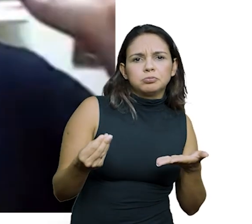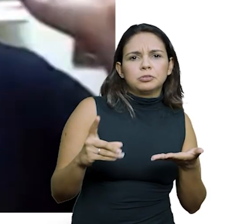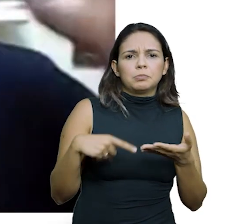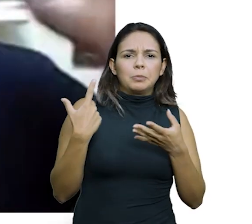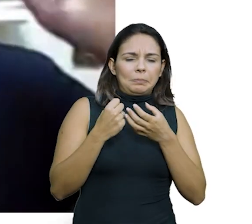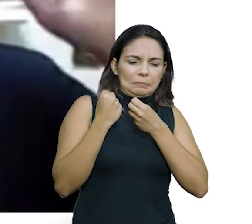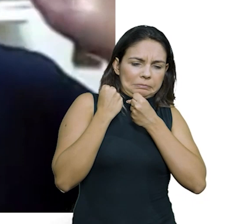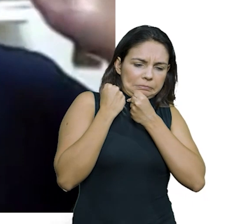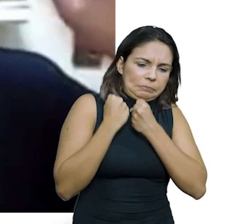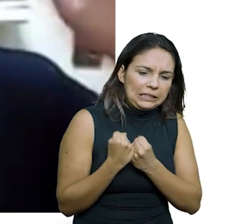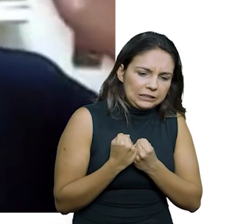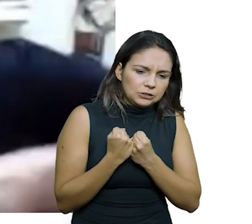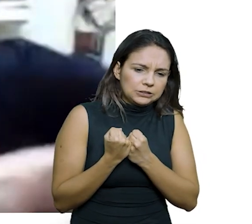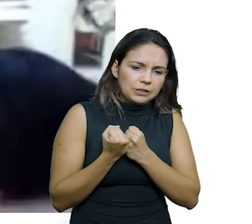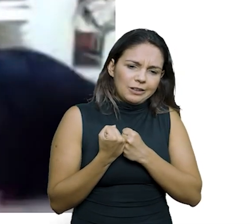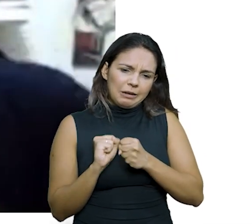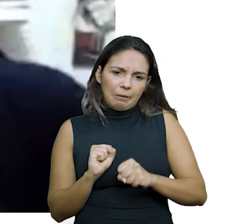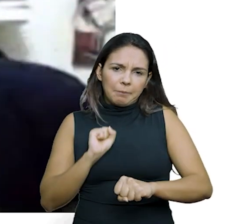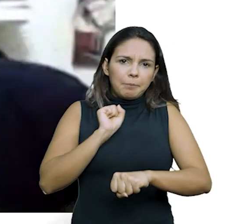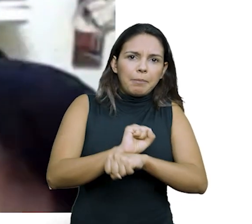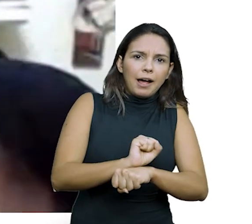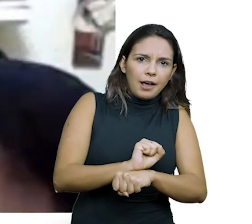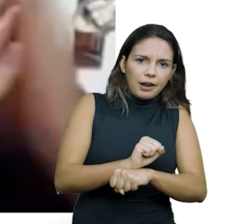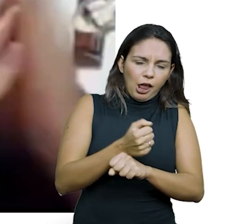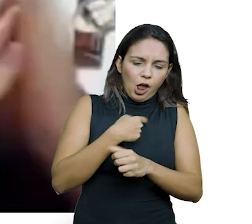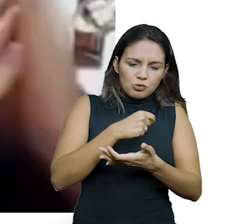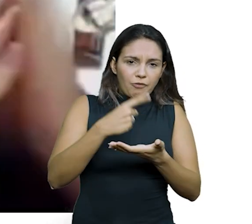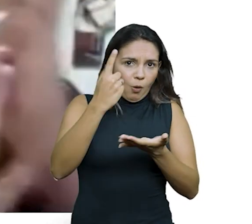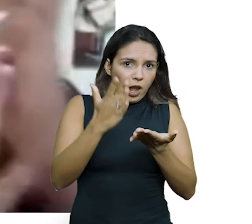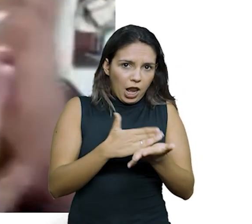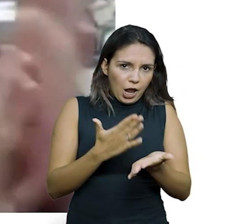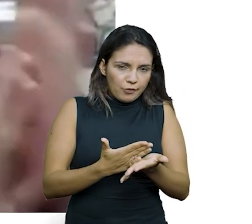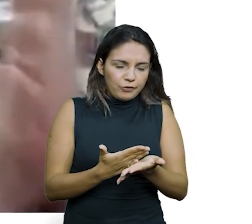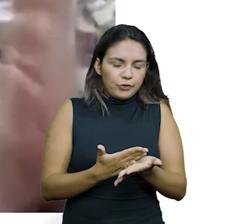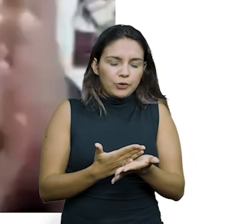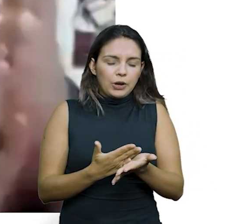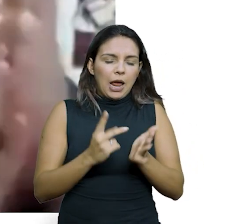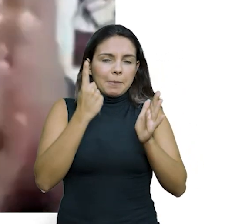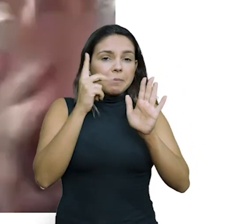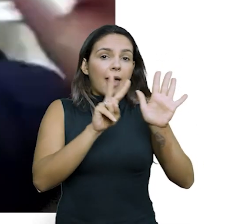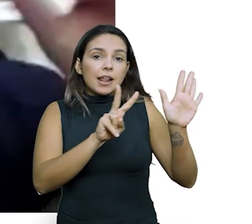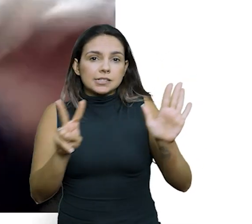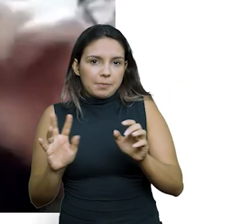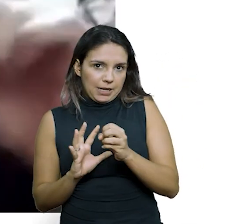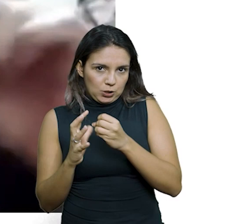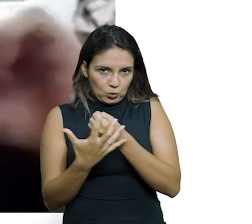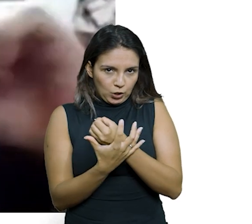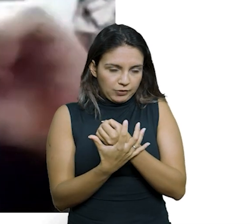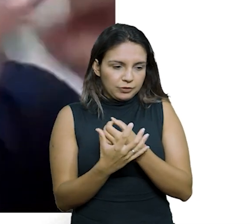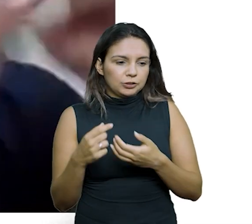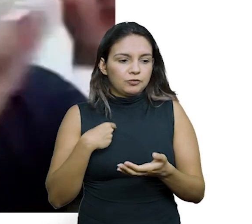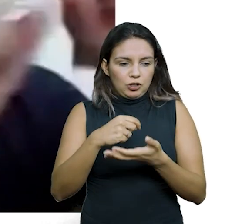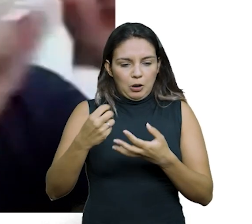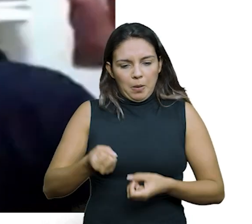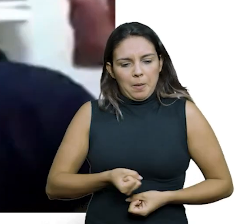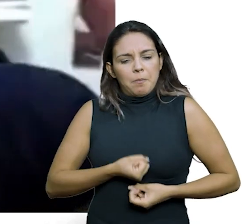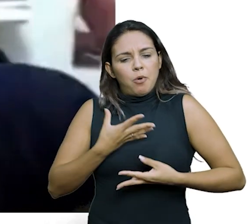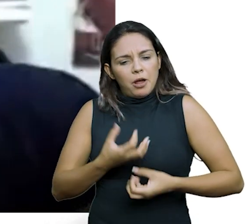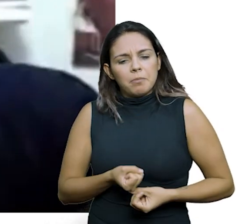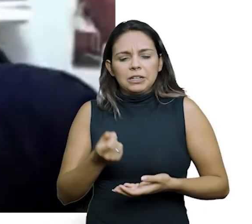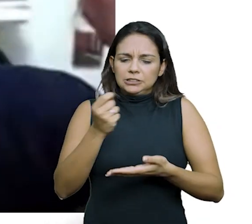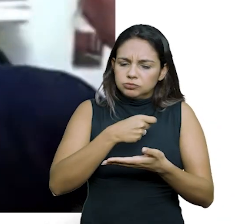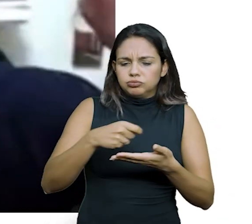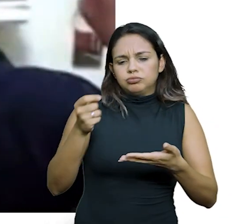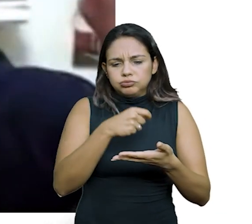peso. Aí eu parei totalmente. Eu escrevi um livro no comecinho, na primeira semana da pandemia, comecei a escrever um poema e fui esticando,